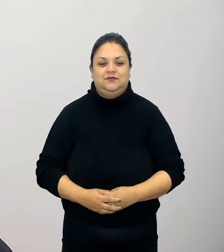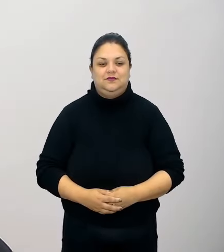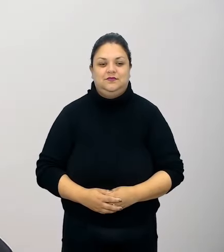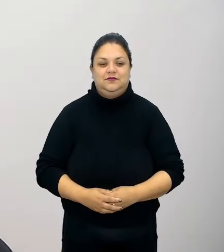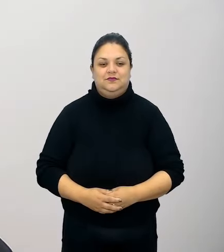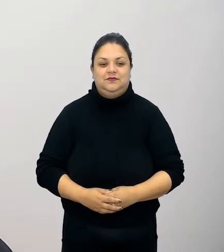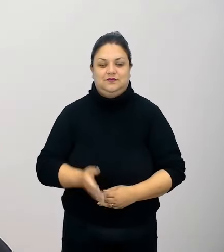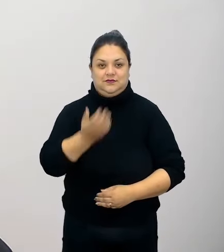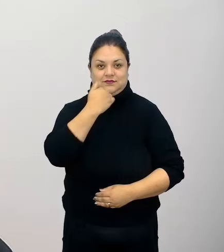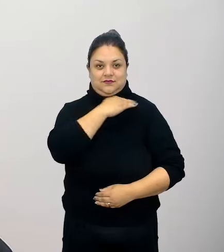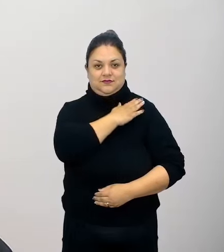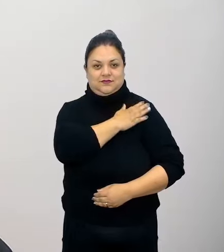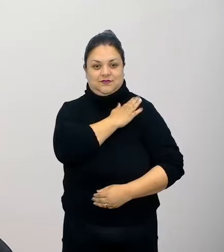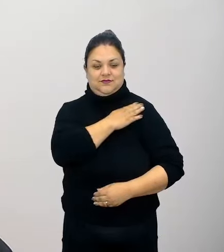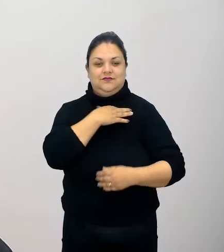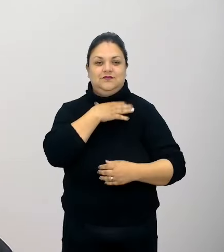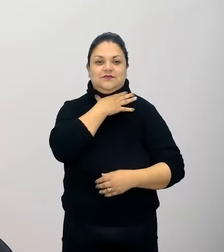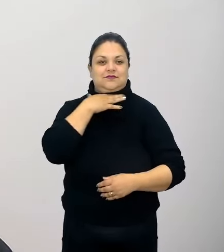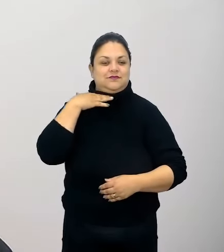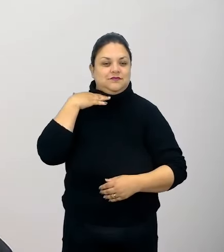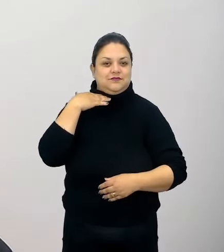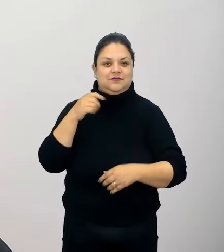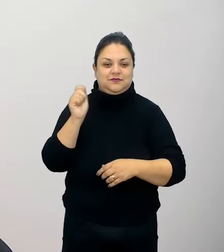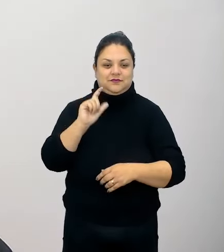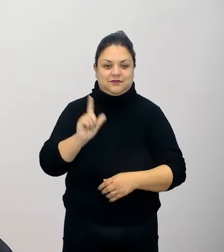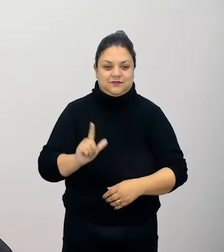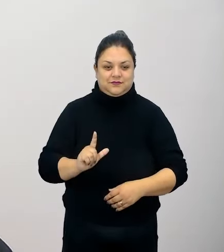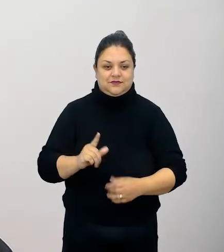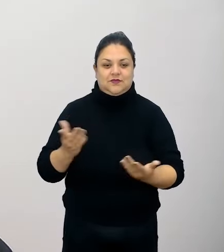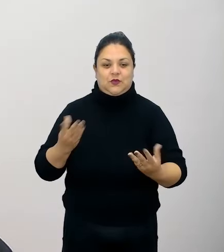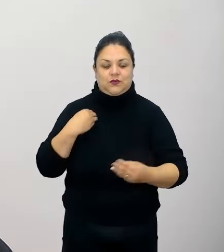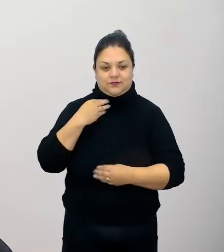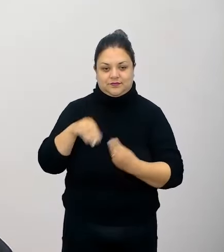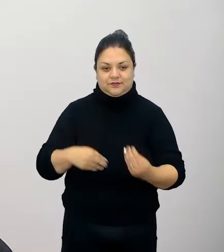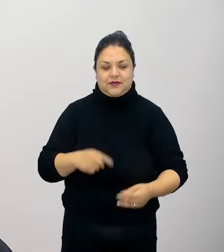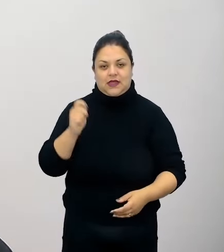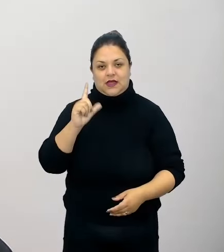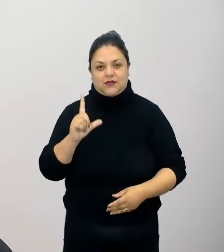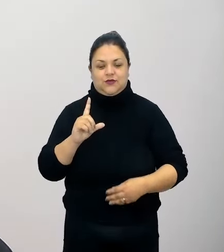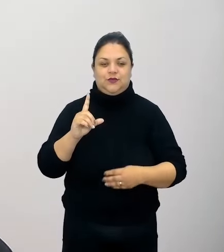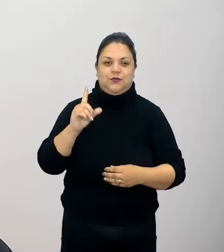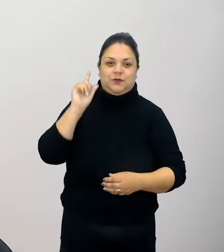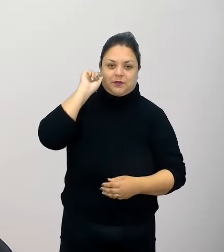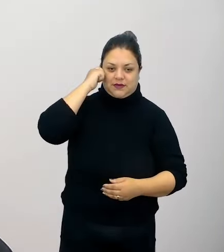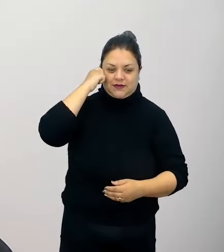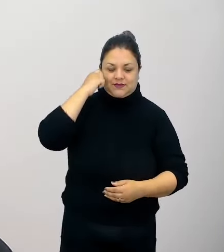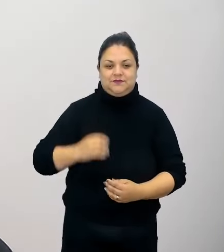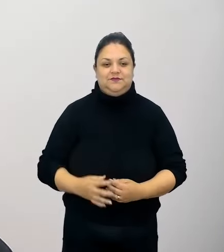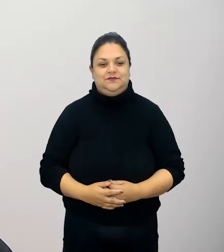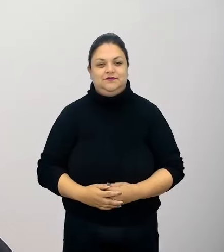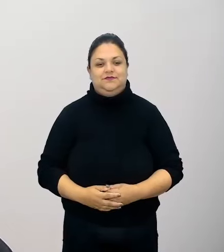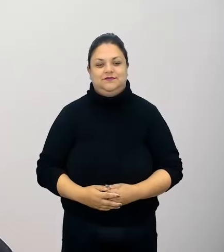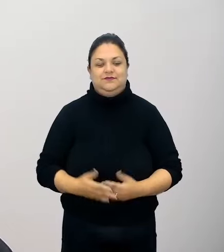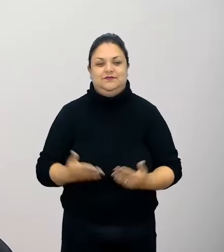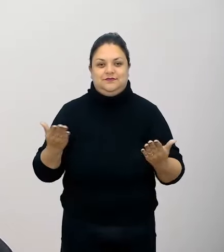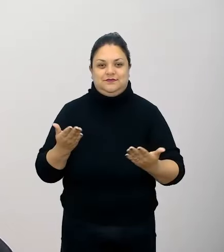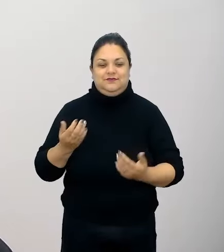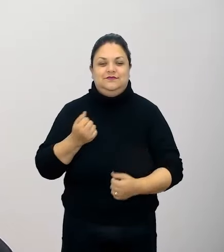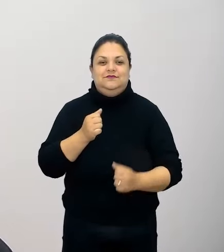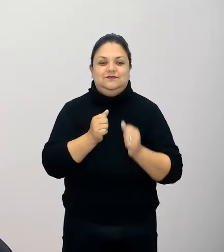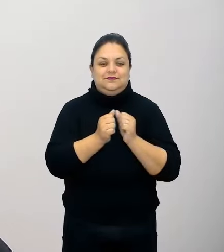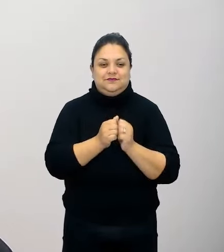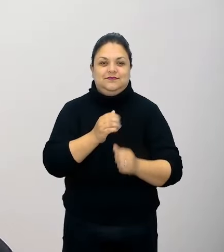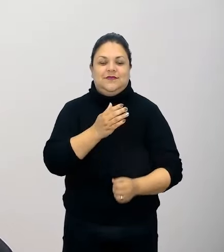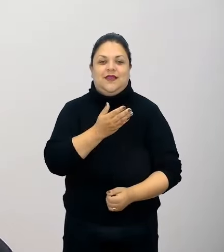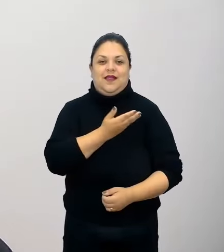blusa azul, hoje estou no tom de azul e preto. Estou junto com a minha amiga da equipe da